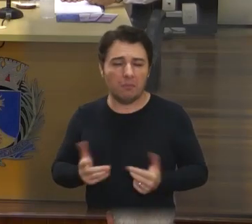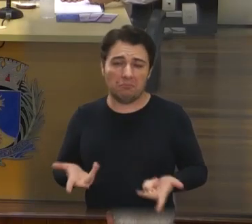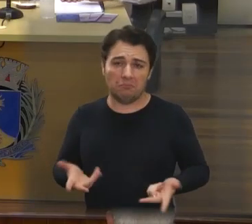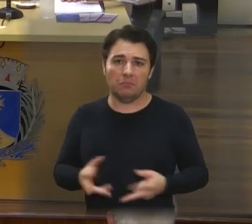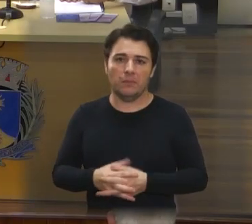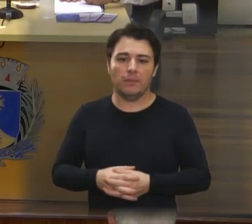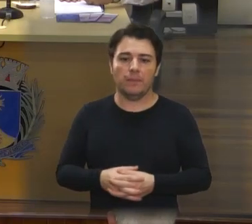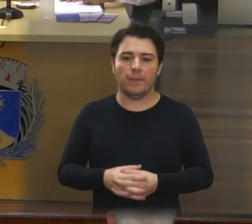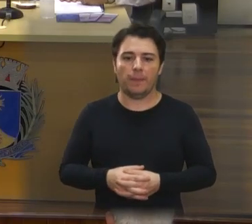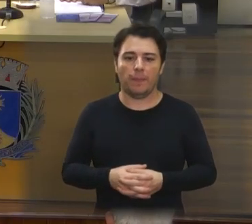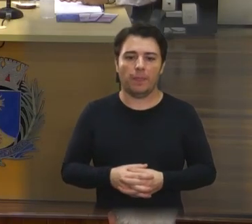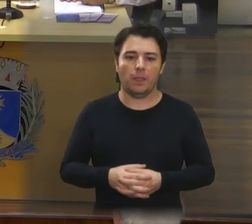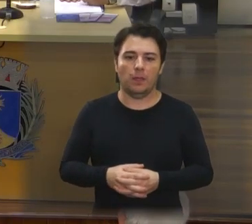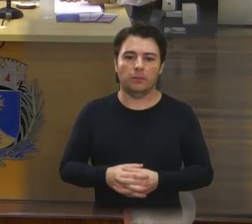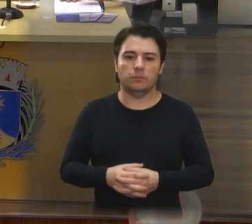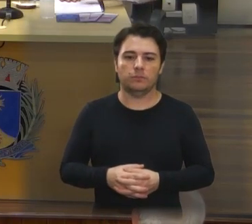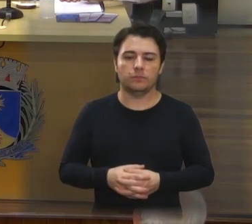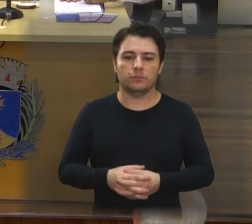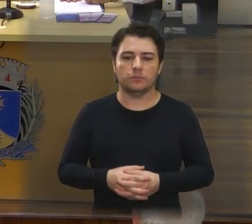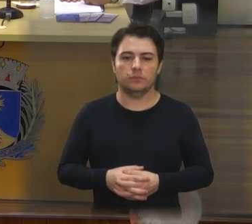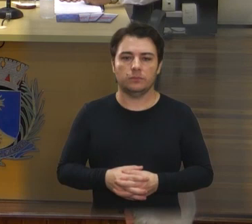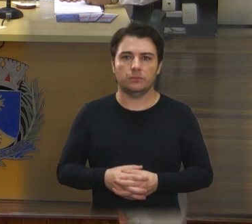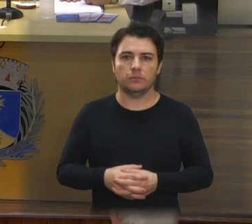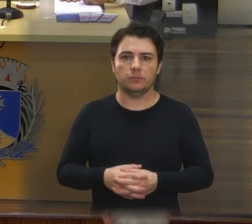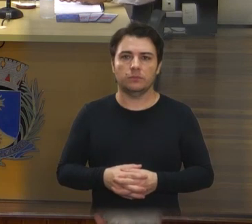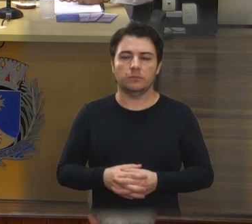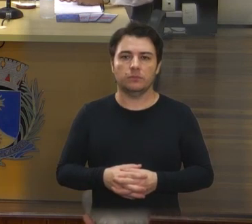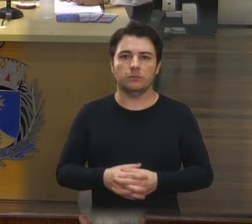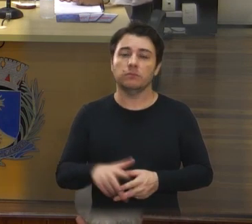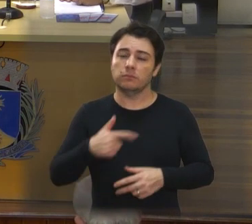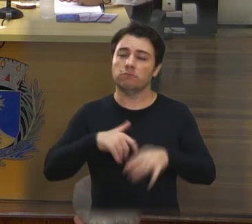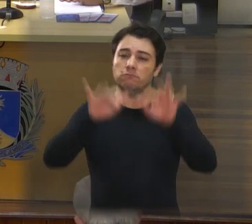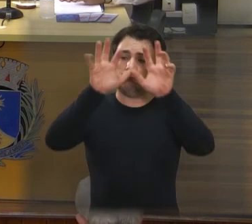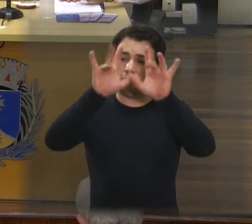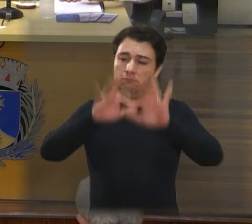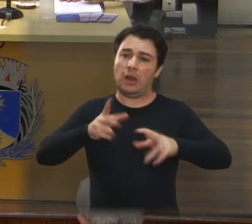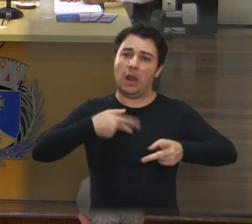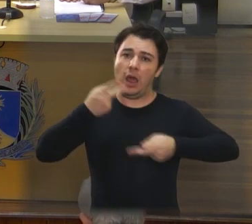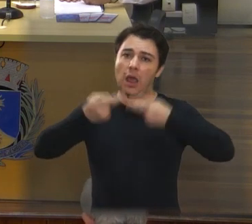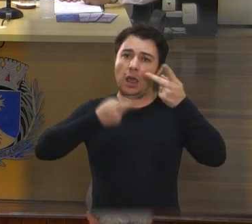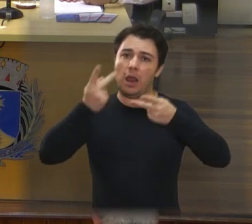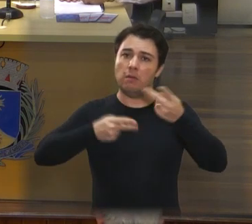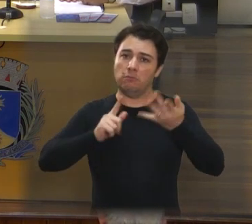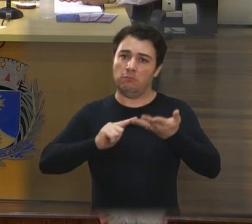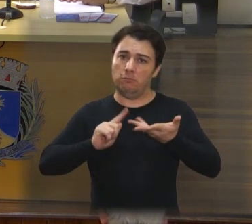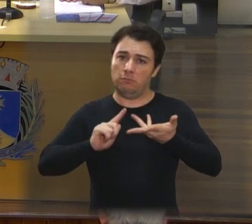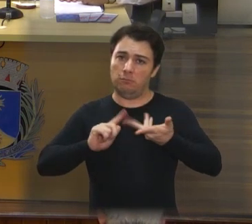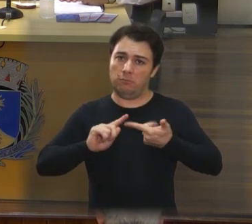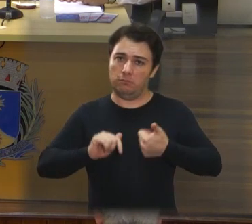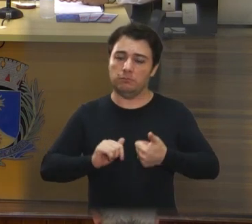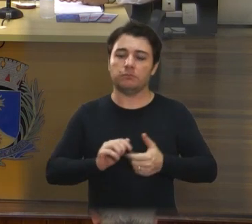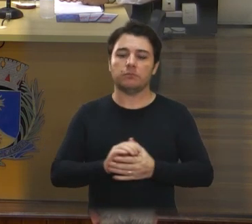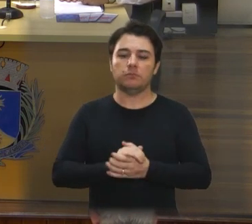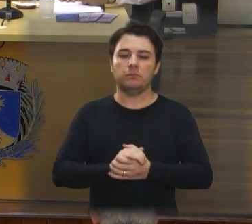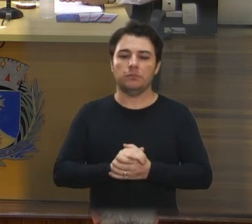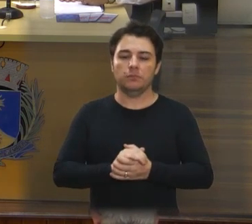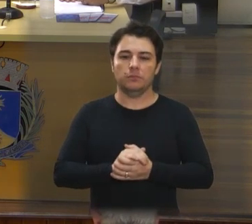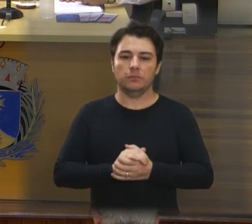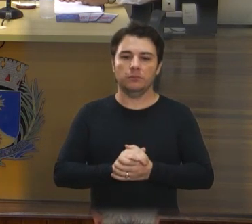É eu sei são as colocações que eu gostaria de passar né e